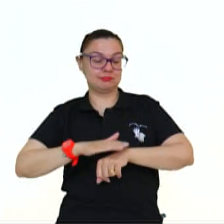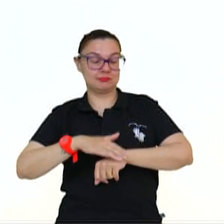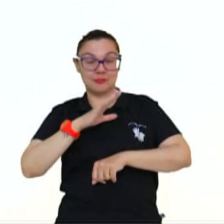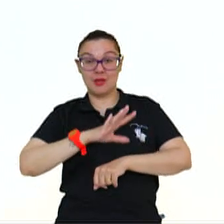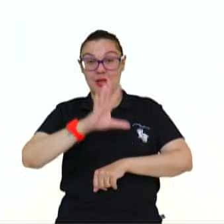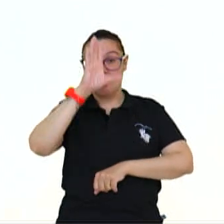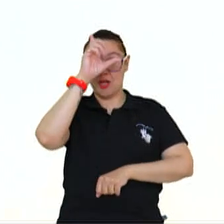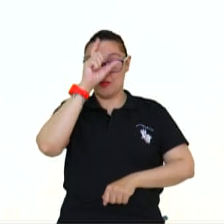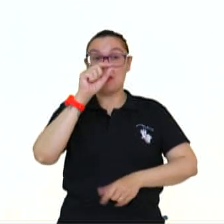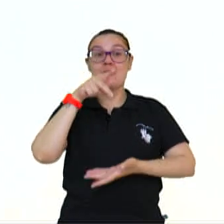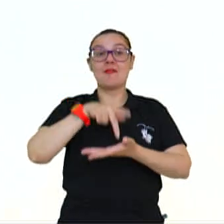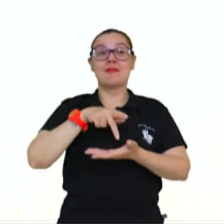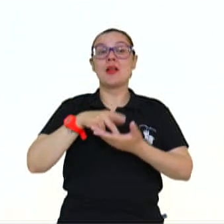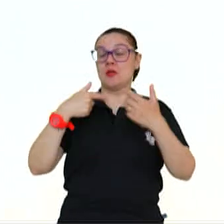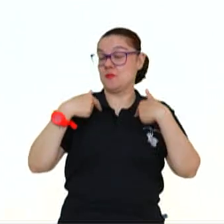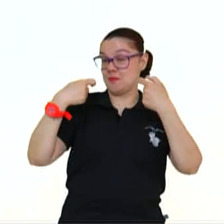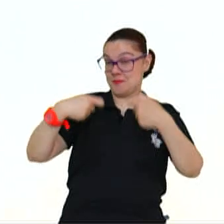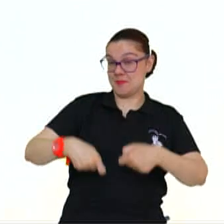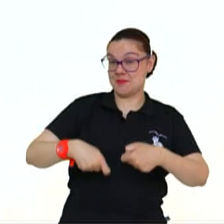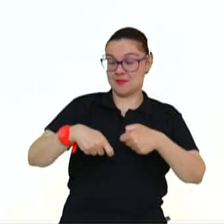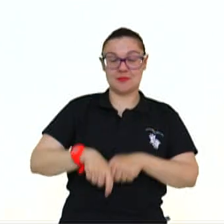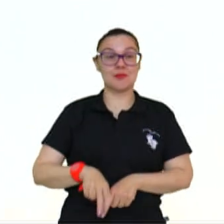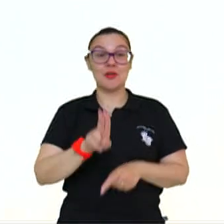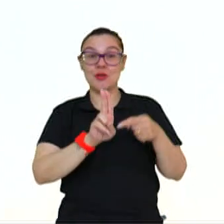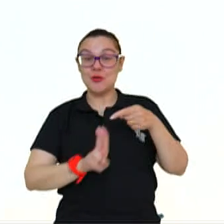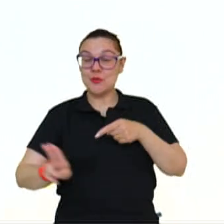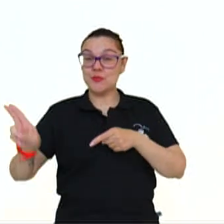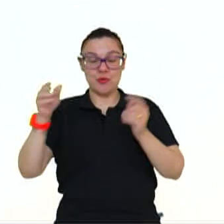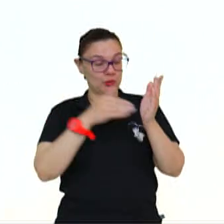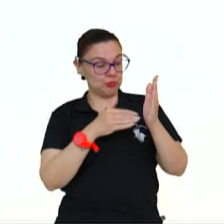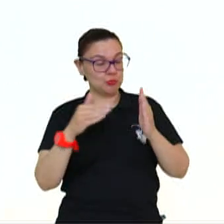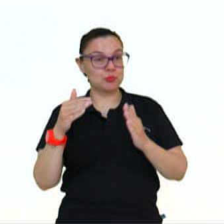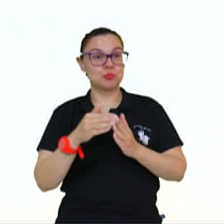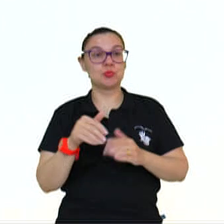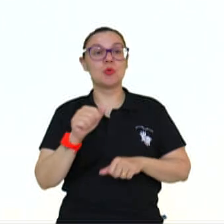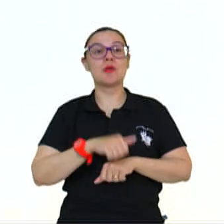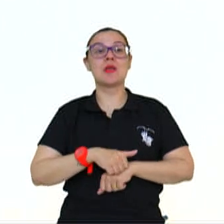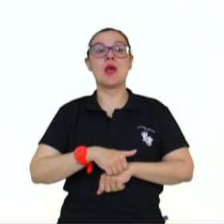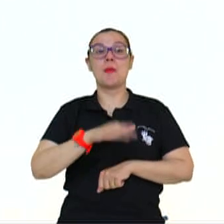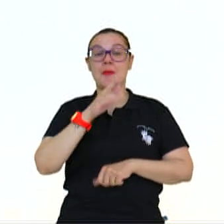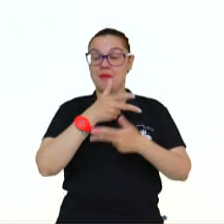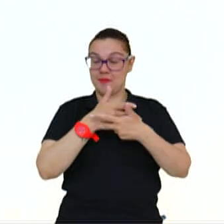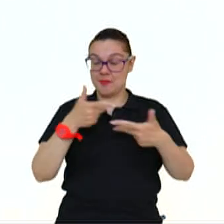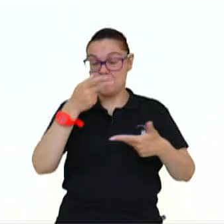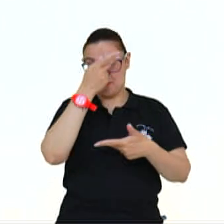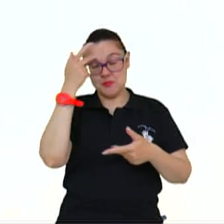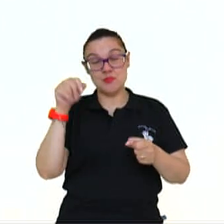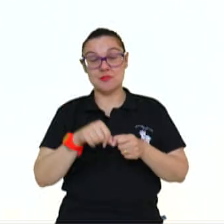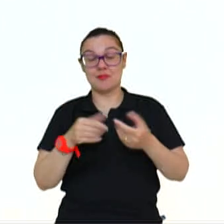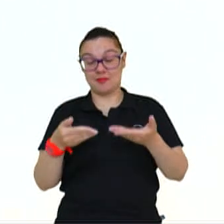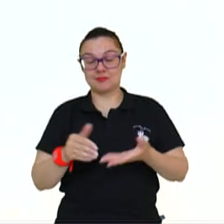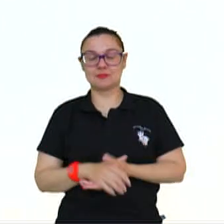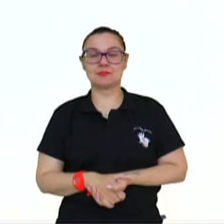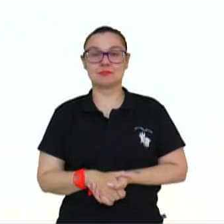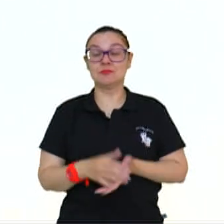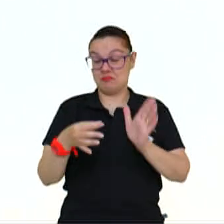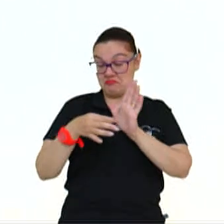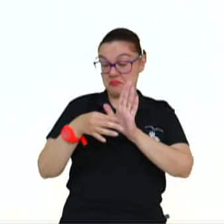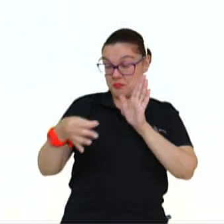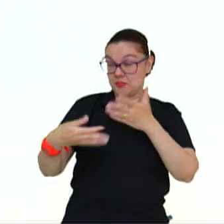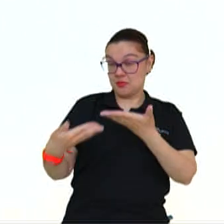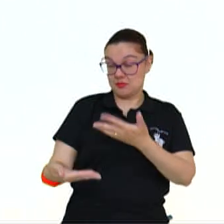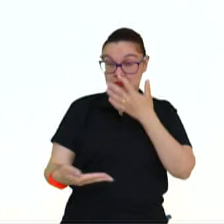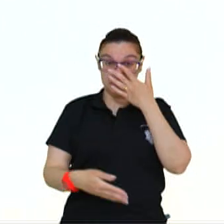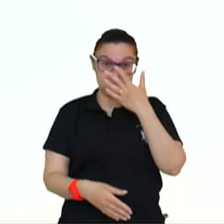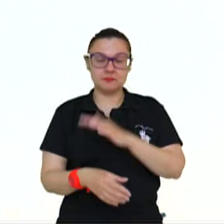tenho realmente necessidade e não usar todas as funções. É o que a maioria das pessoas acaba fazendo. Ele traz aqui até uma opinião dele, então isso